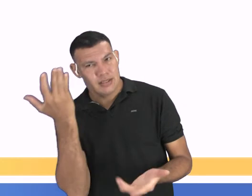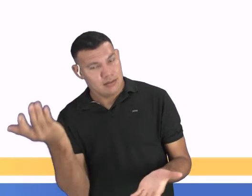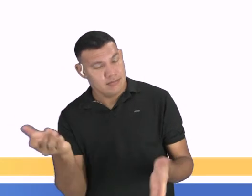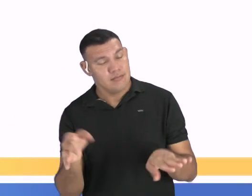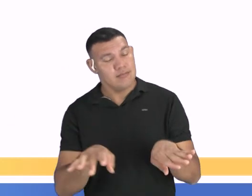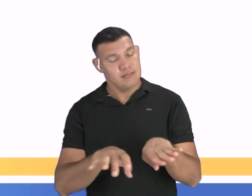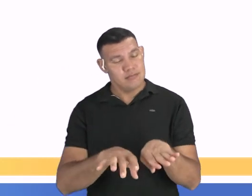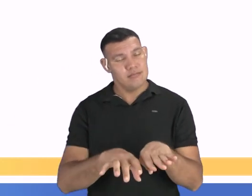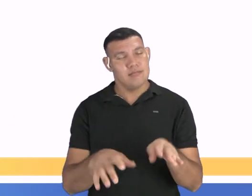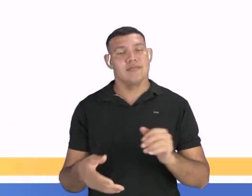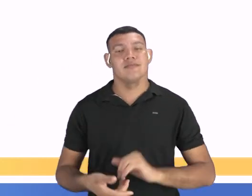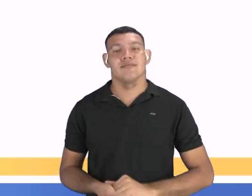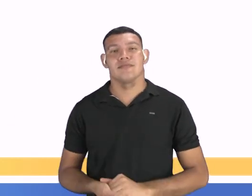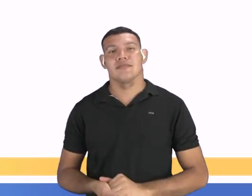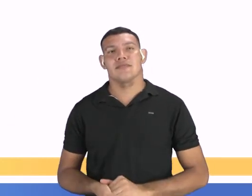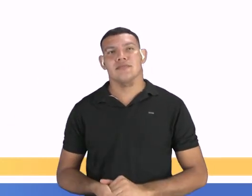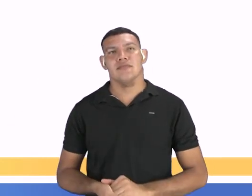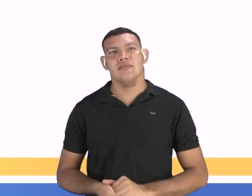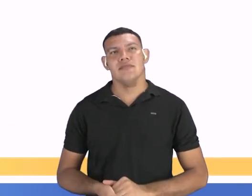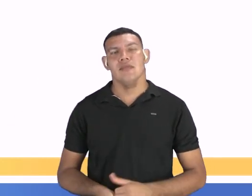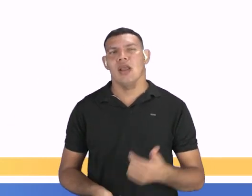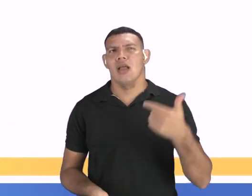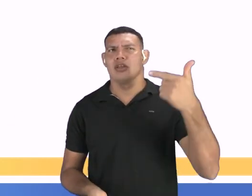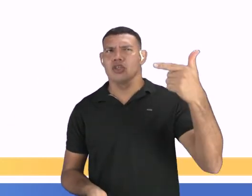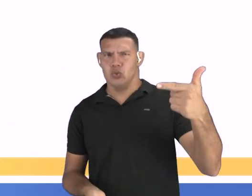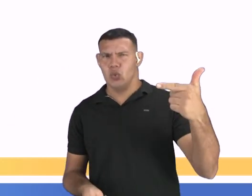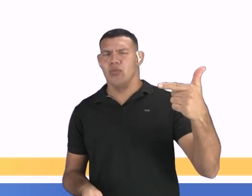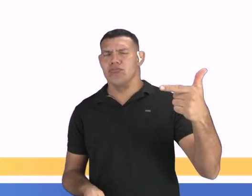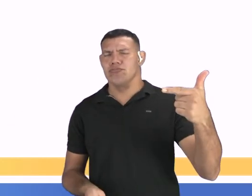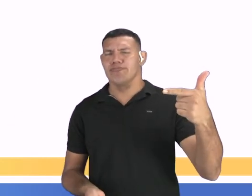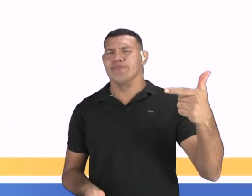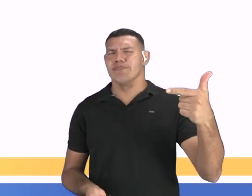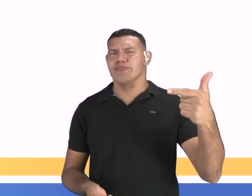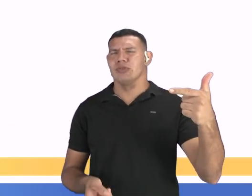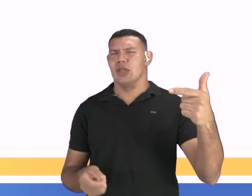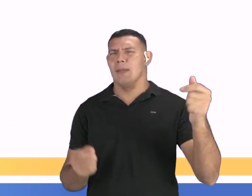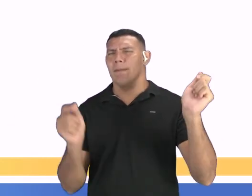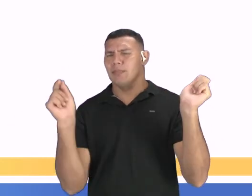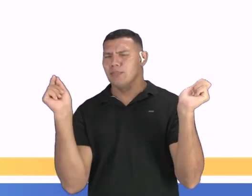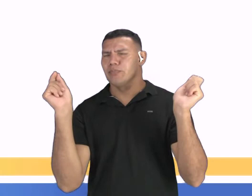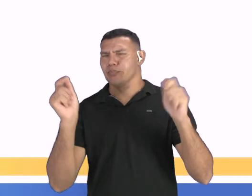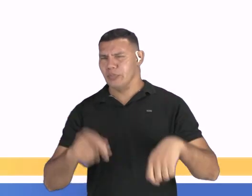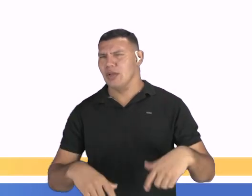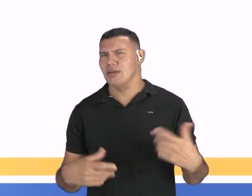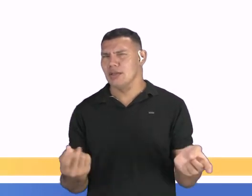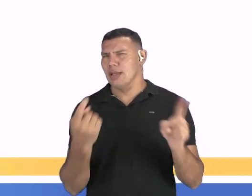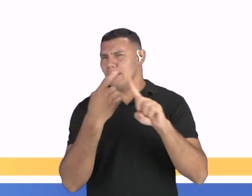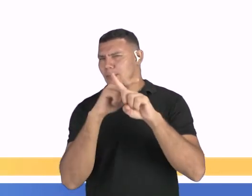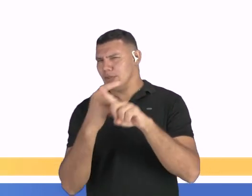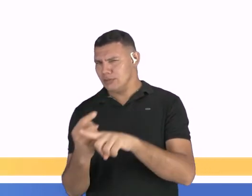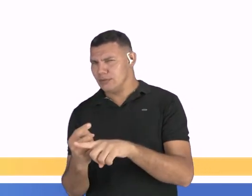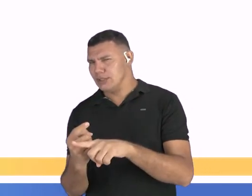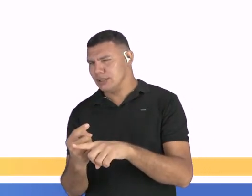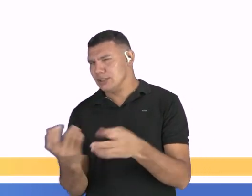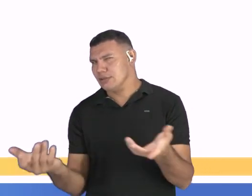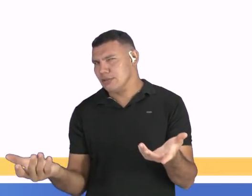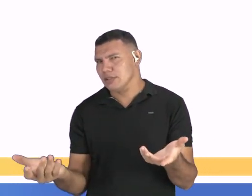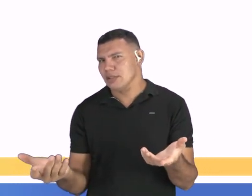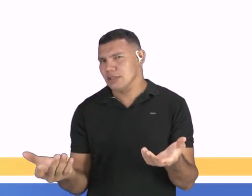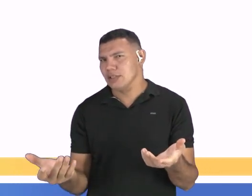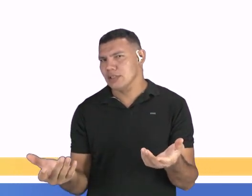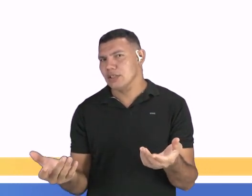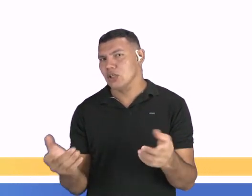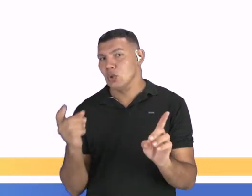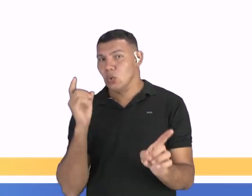também. Você foi com 2? Observou lá que tem um cara que multiplicado por 2 vai dar o número que